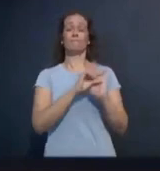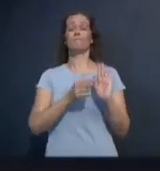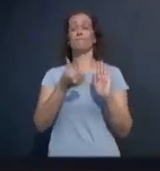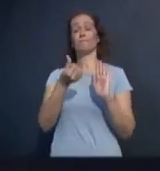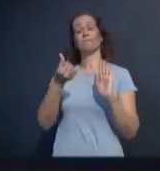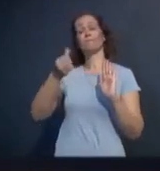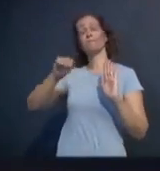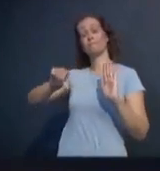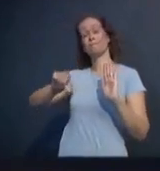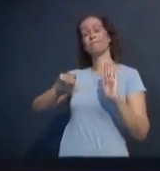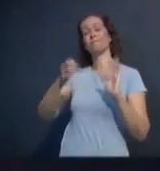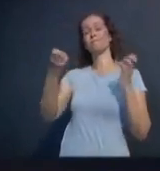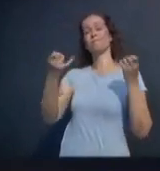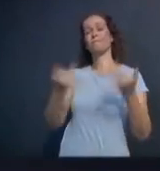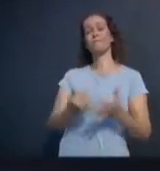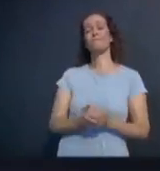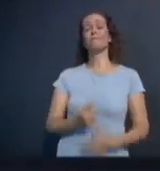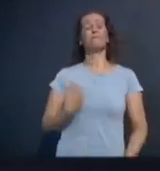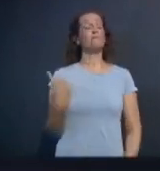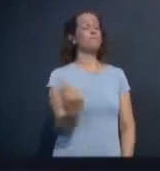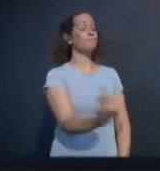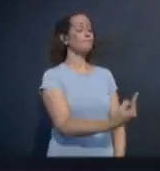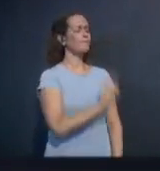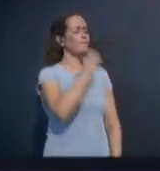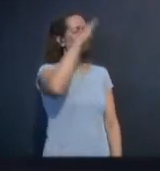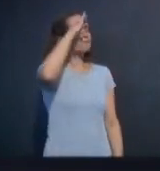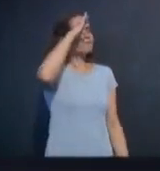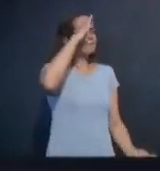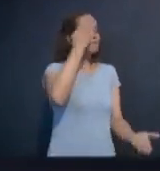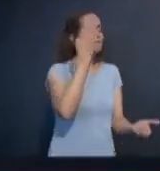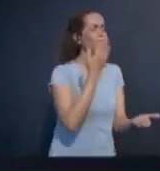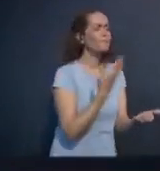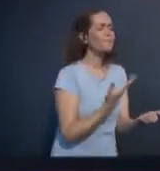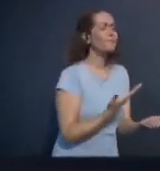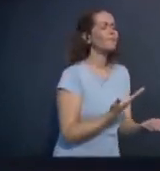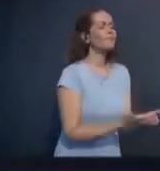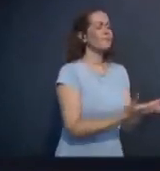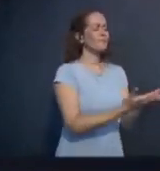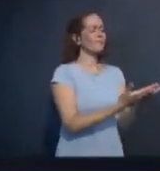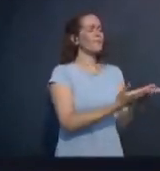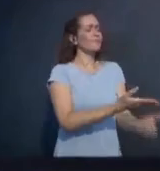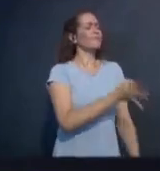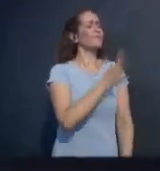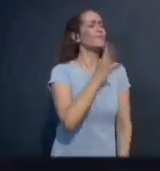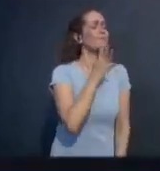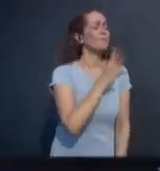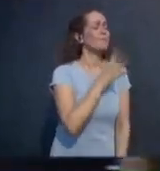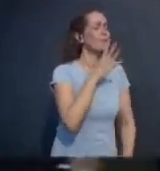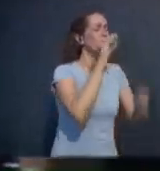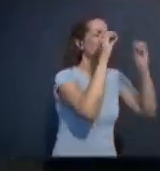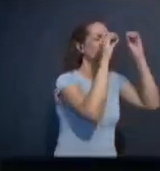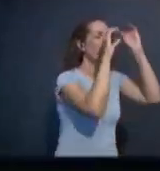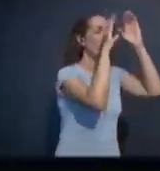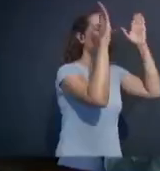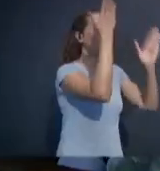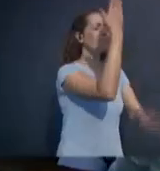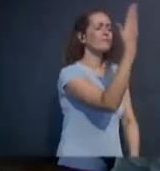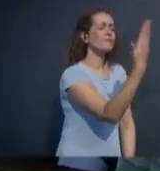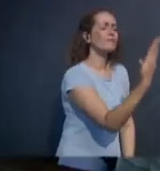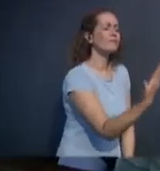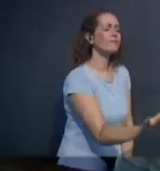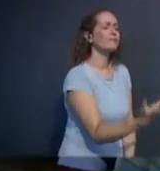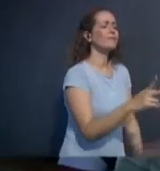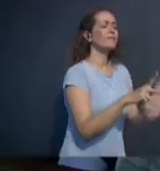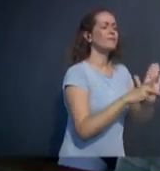como que diz? E nós temos crido e conhecido que tu és